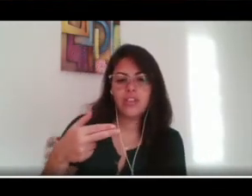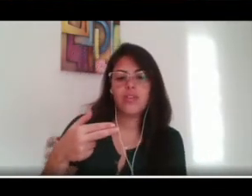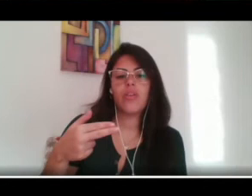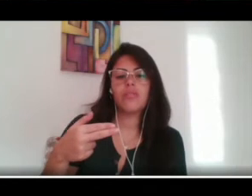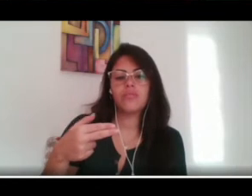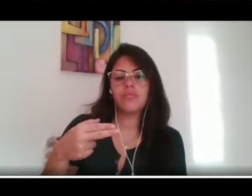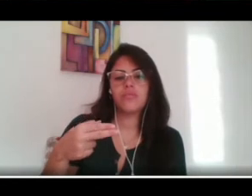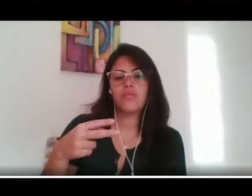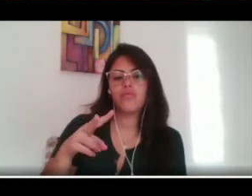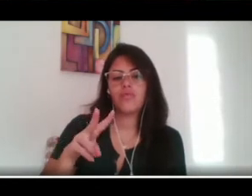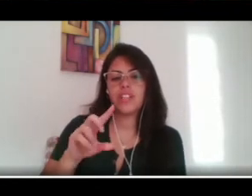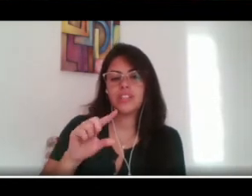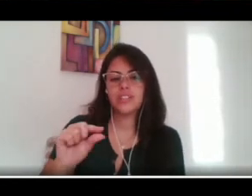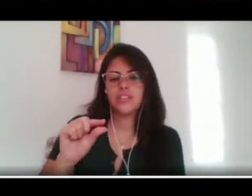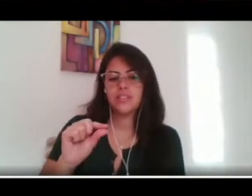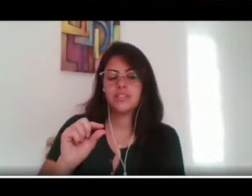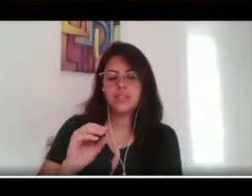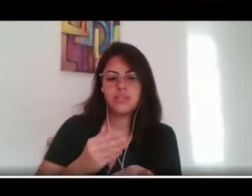vezes